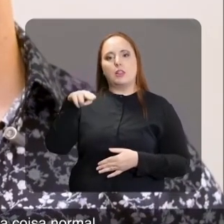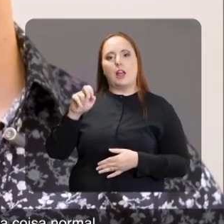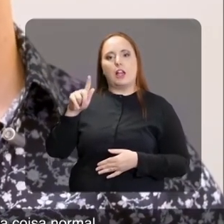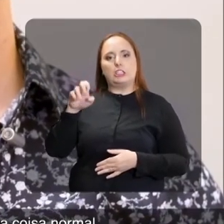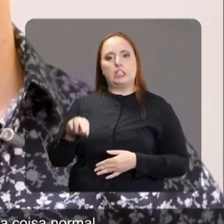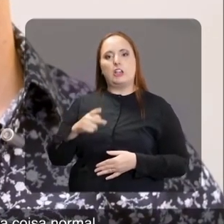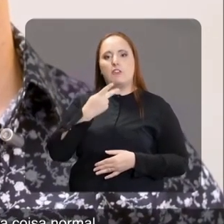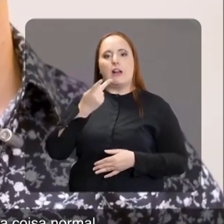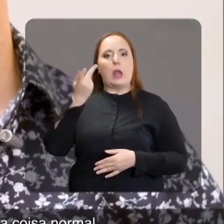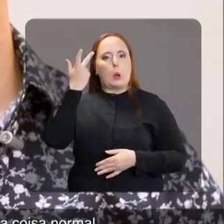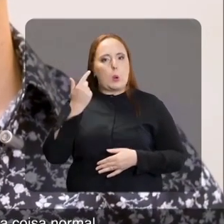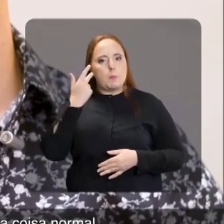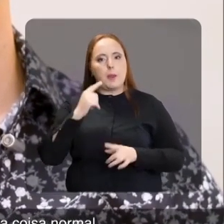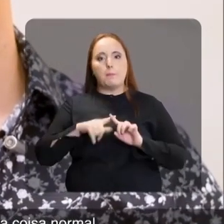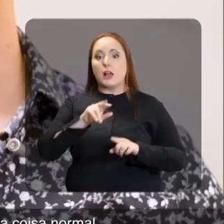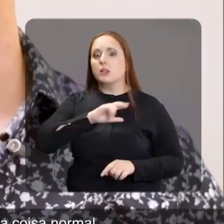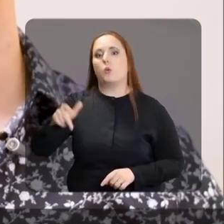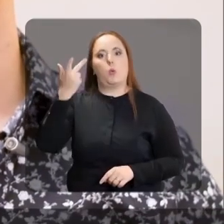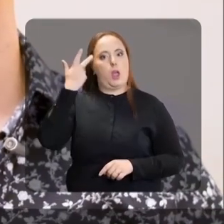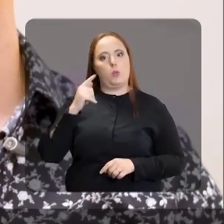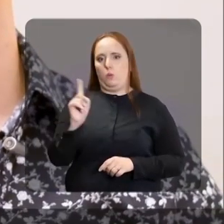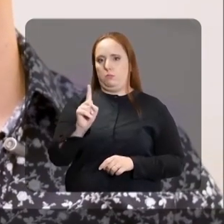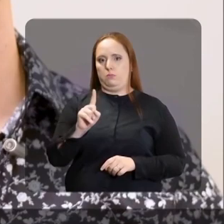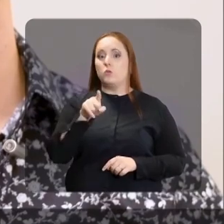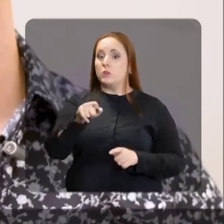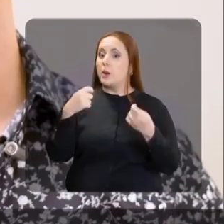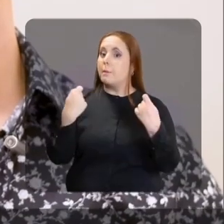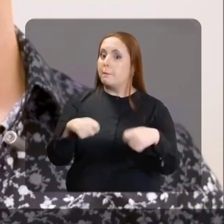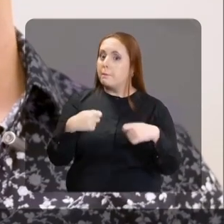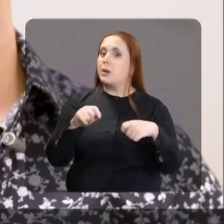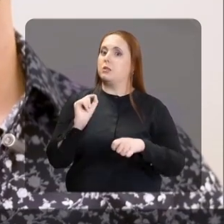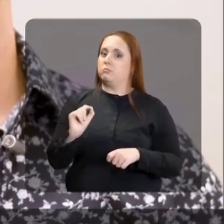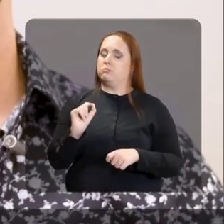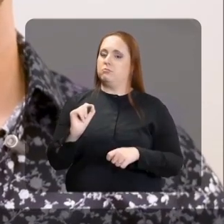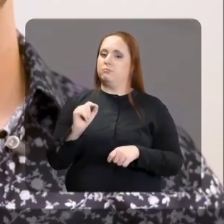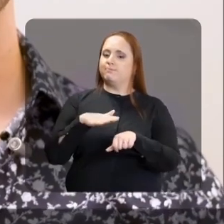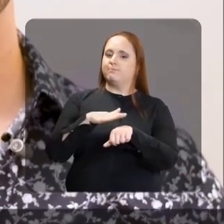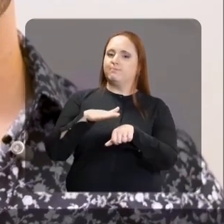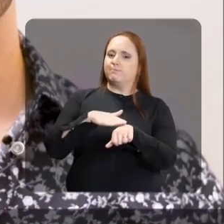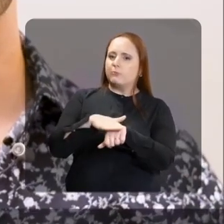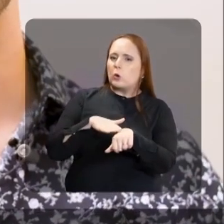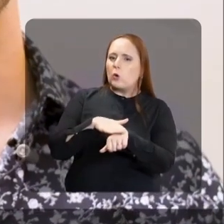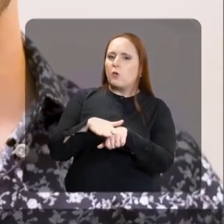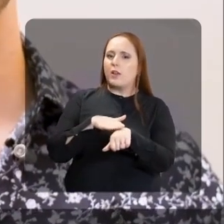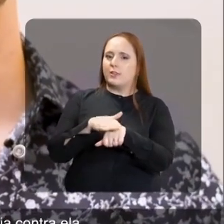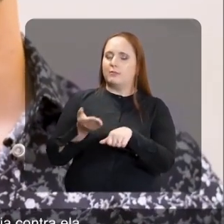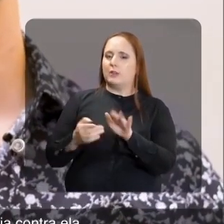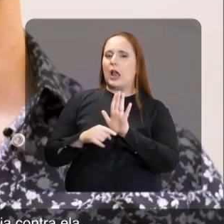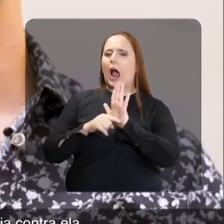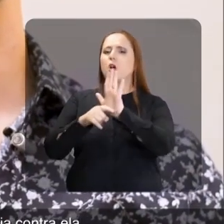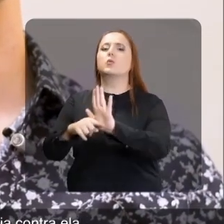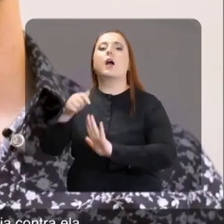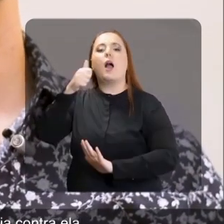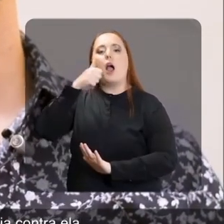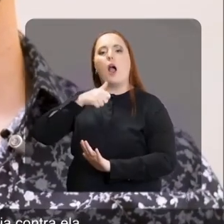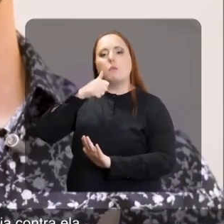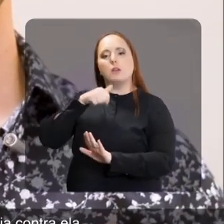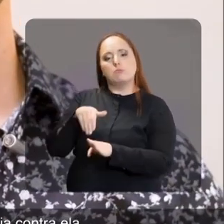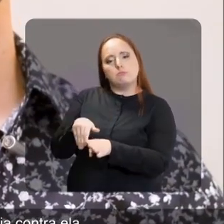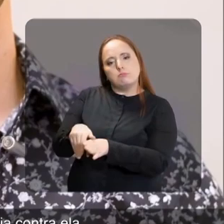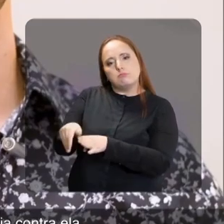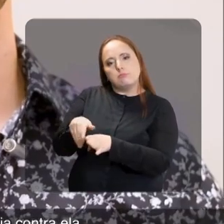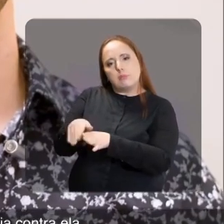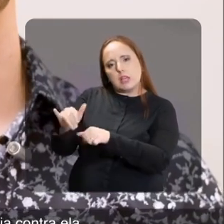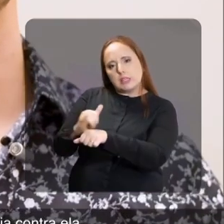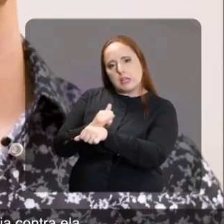deve ser considerado como uma coisa normal e você precisa, de uma maneira muito sutil e delicada,